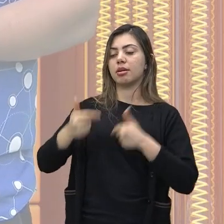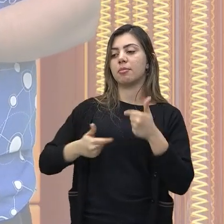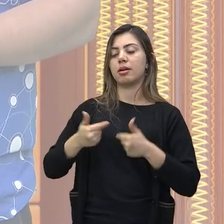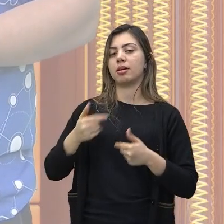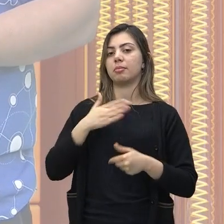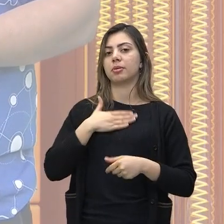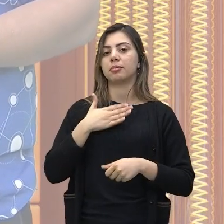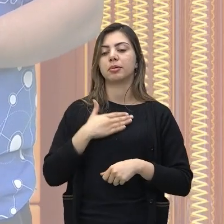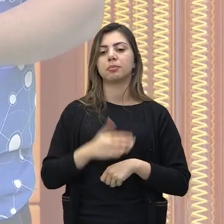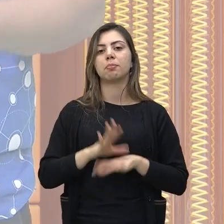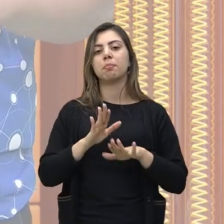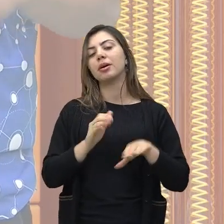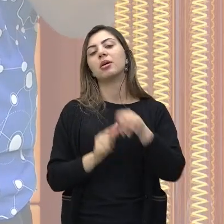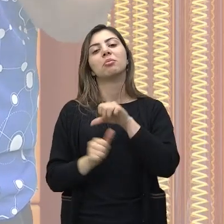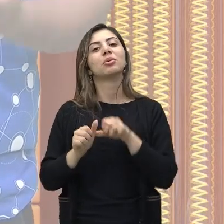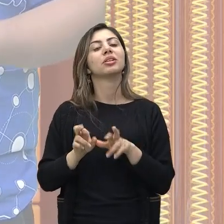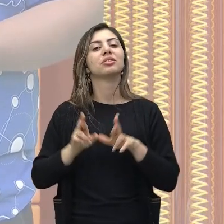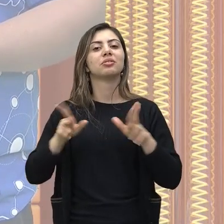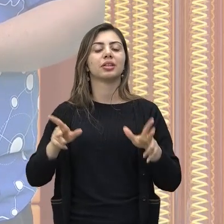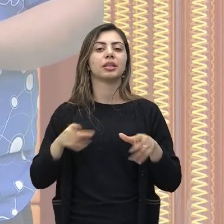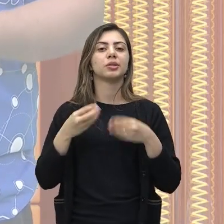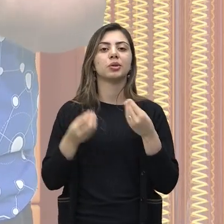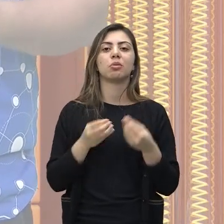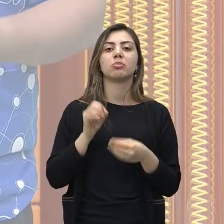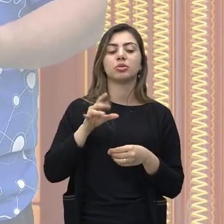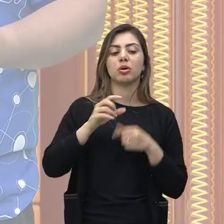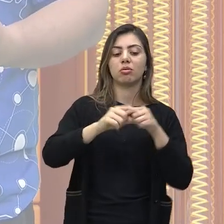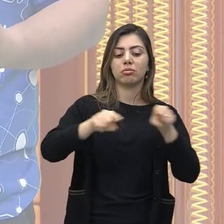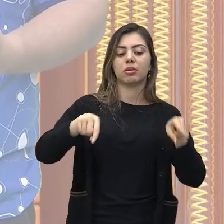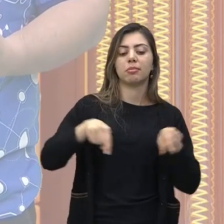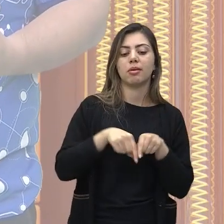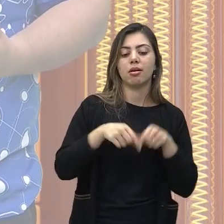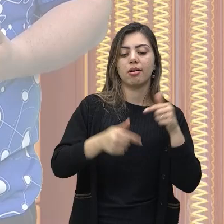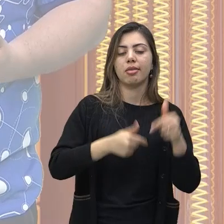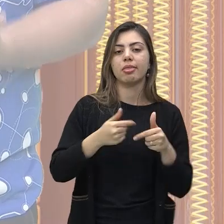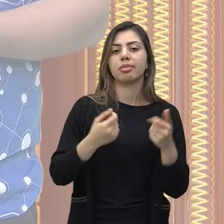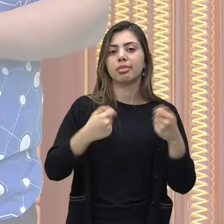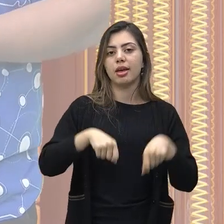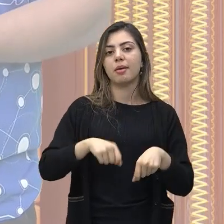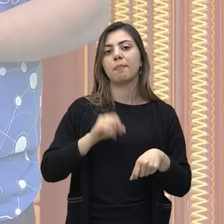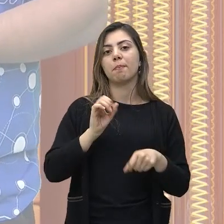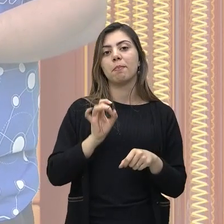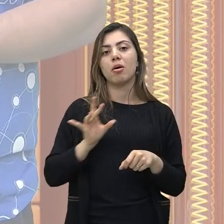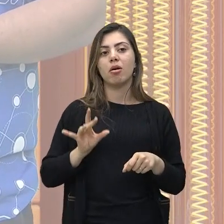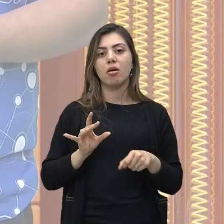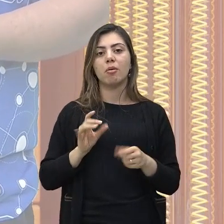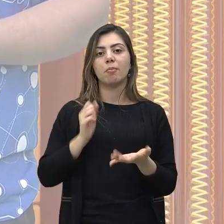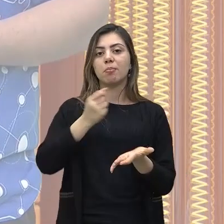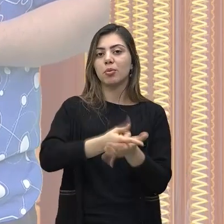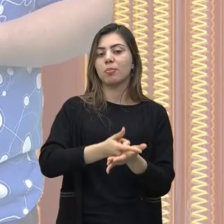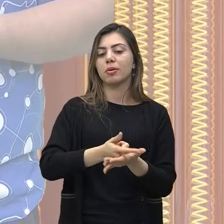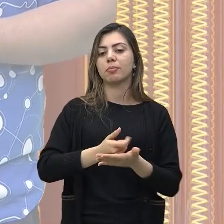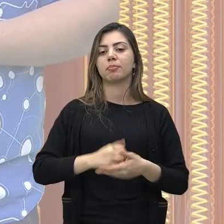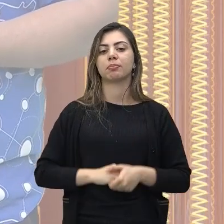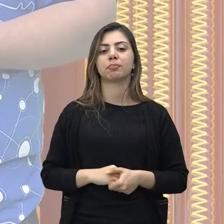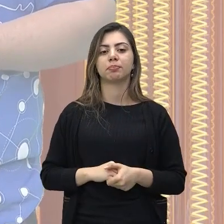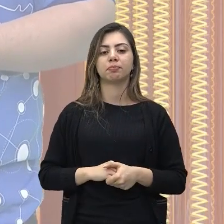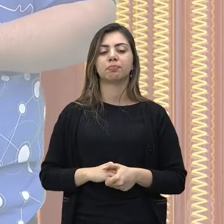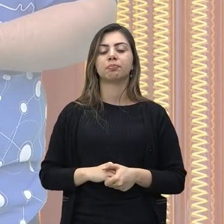pronto. Agora não. Agora eu só posso trabalhar numa terra que eu tenha posse através da compra, ok? O que